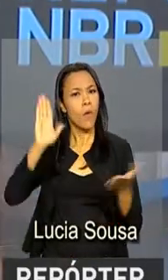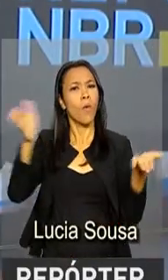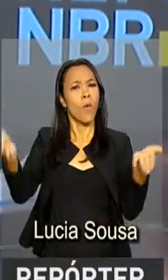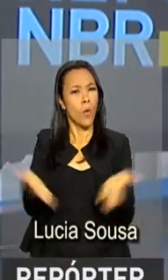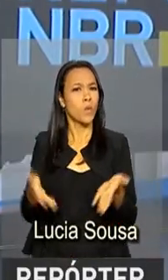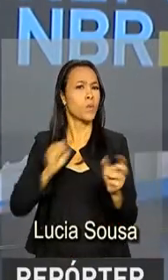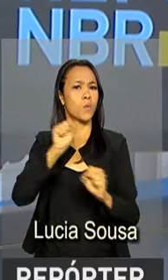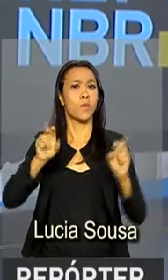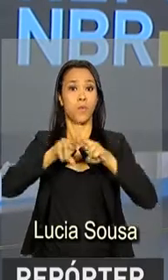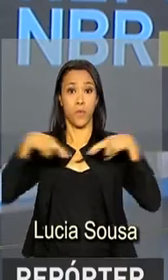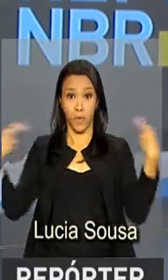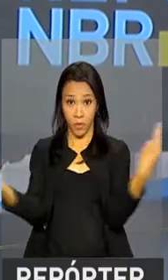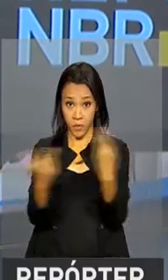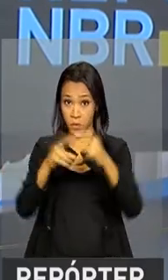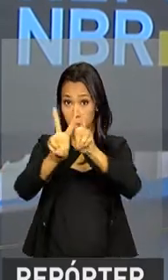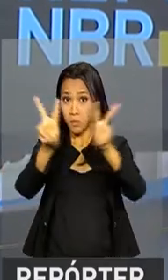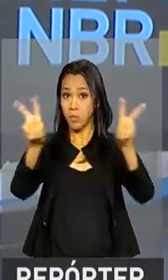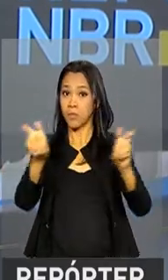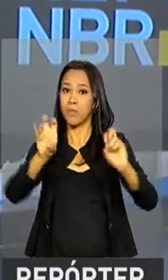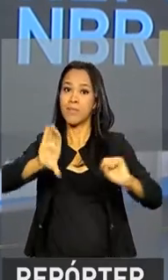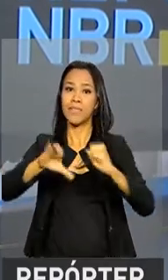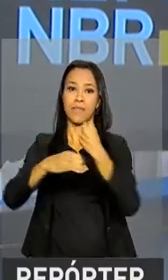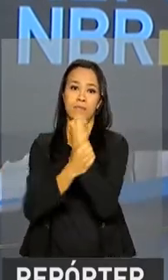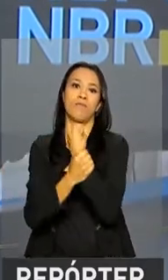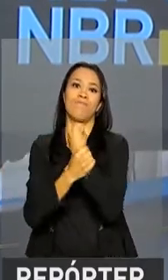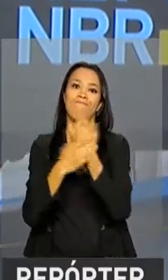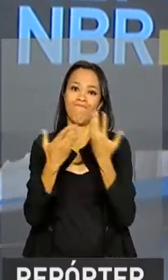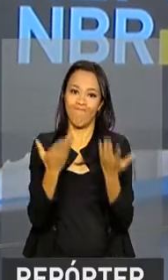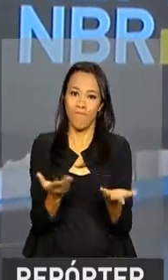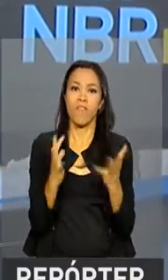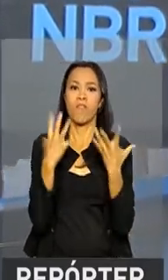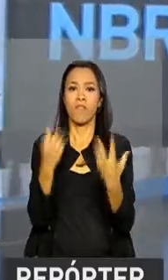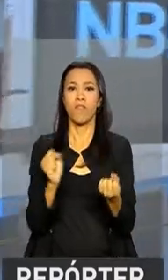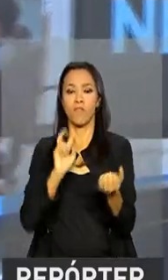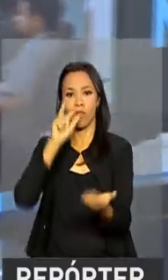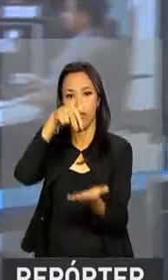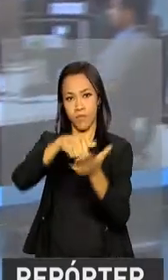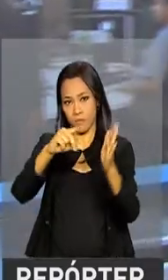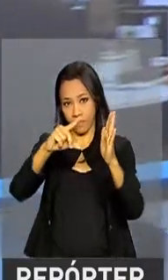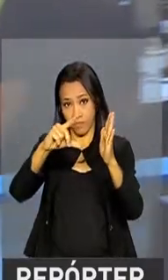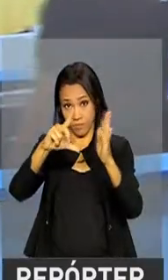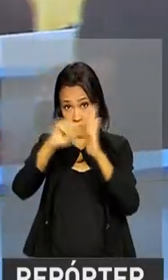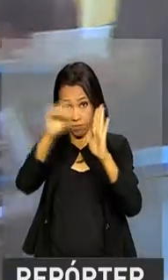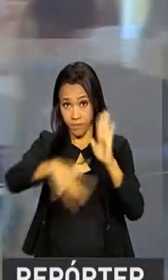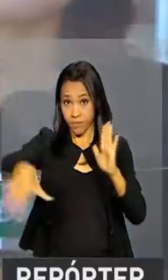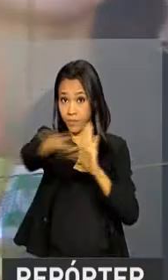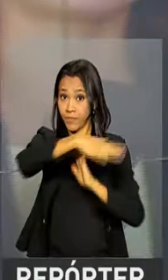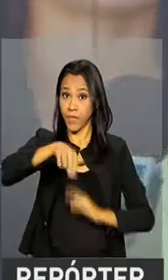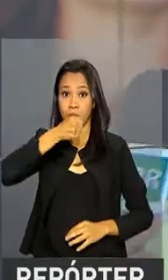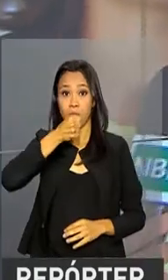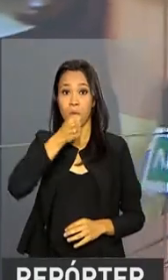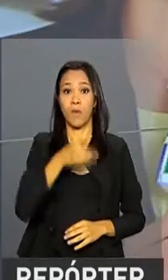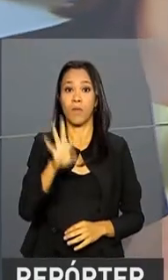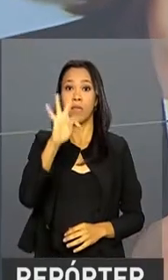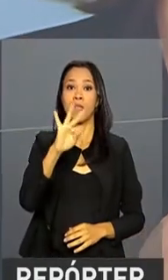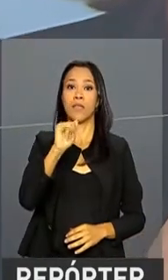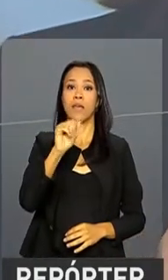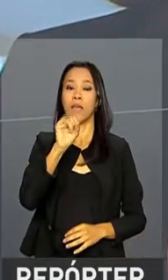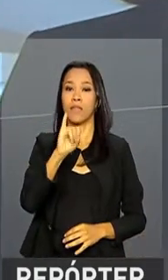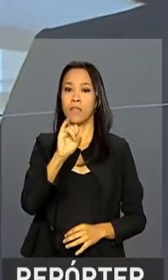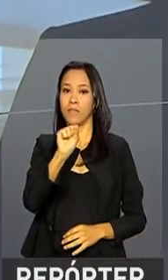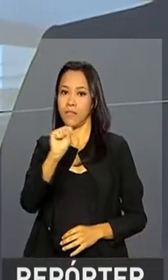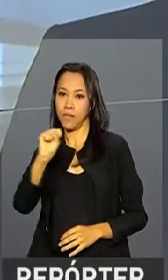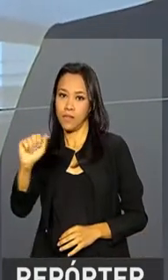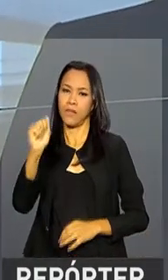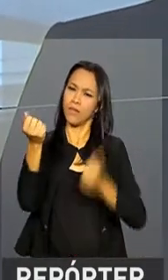uma reunião sobre segurança pública vamos ao vivo ao palácio planalto onde está a repórter larissa disse país há dias que tem